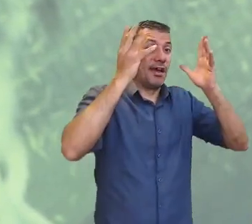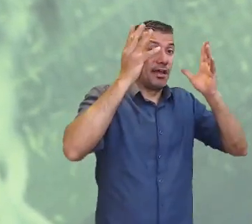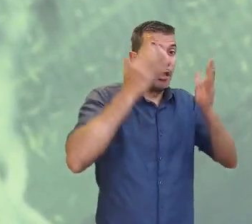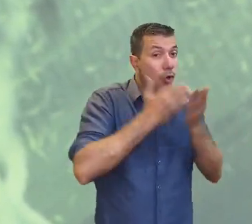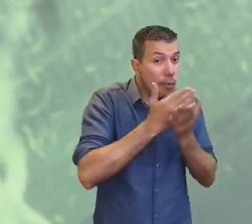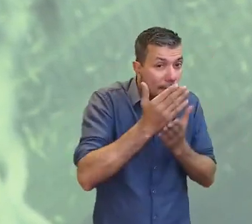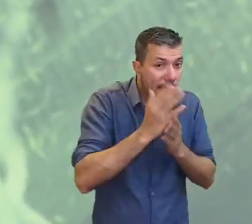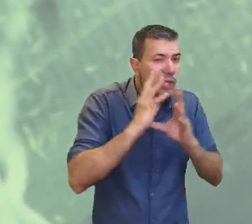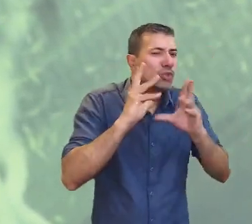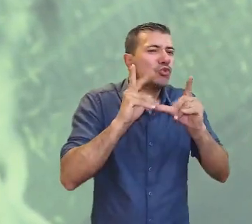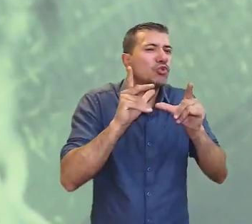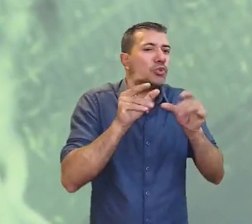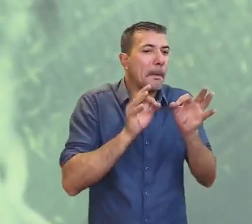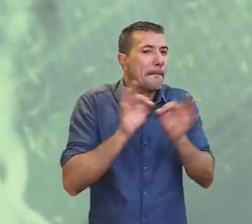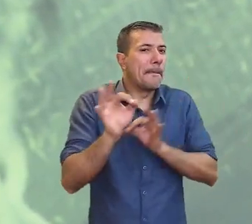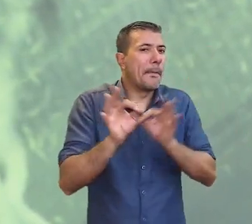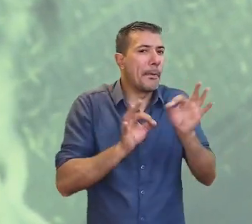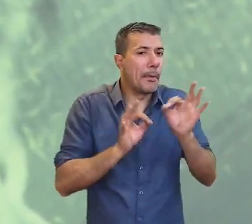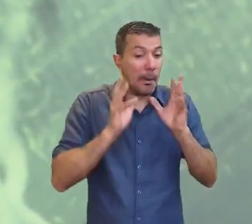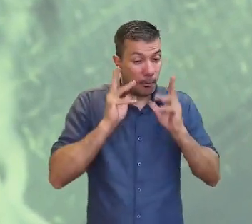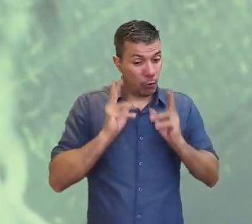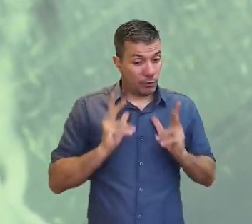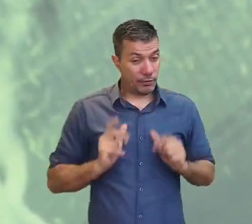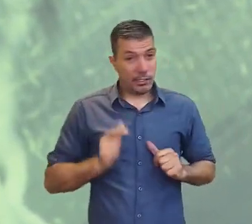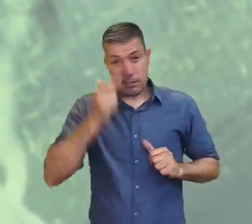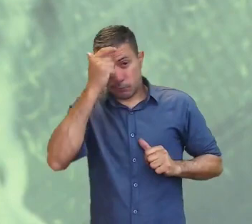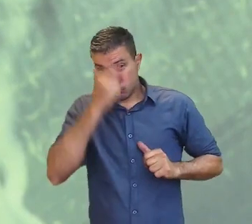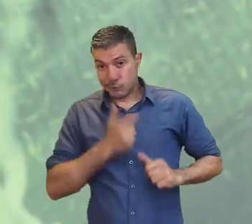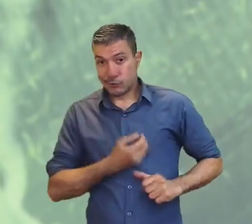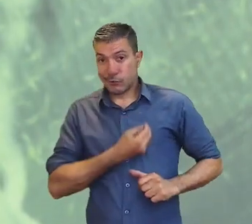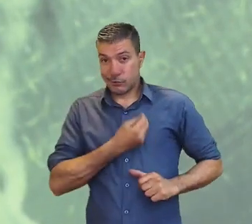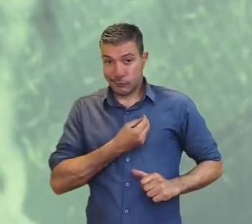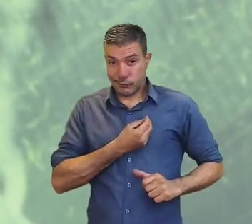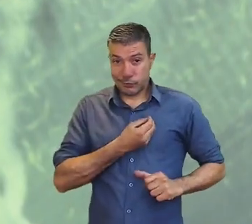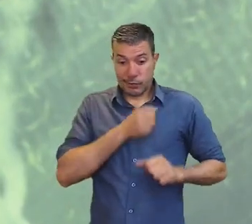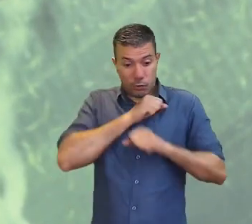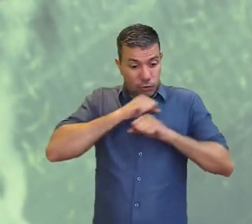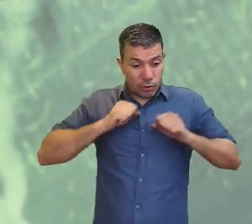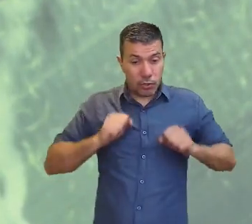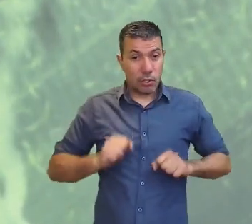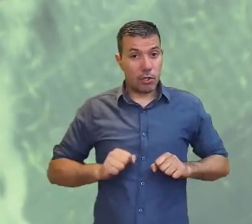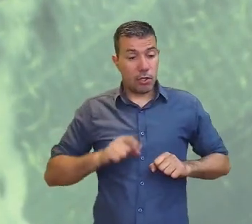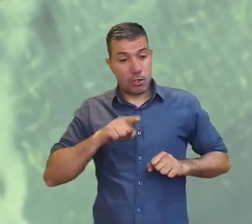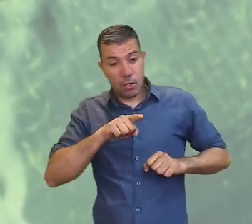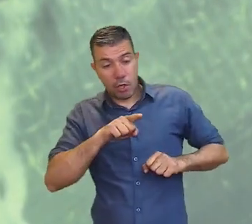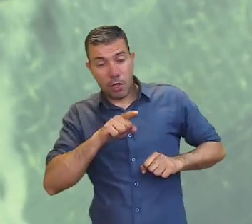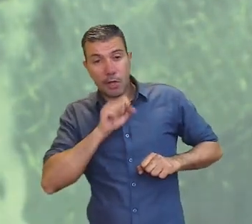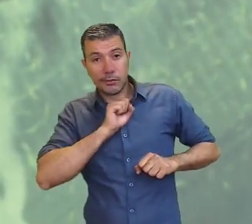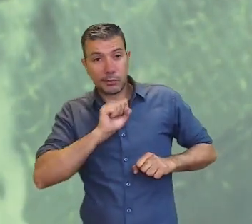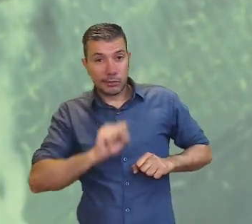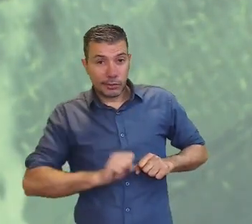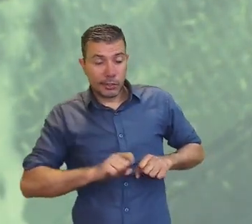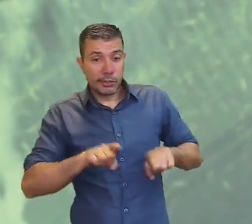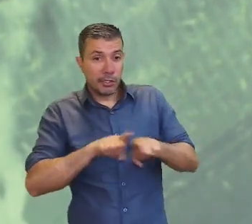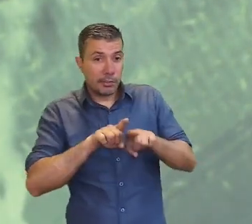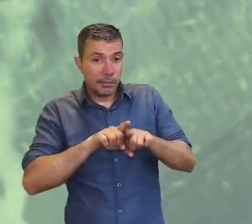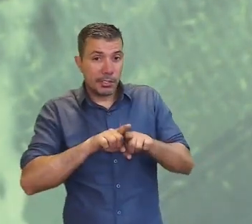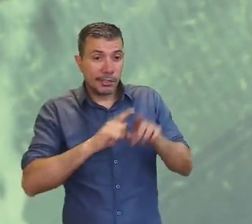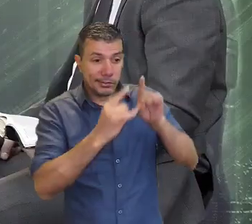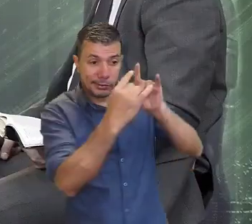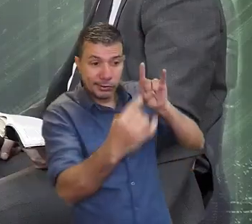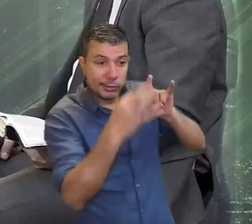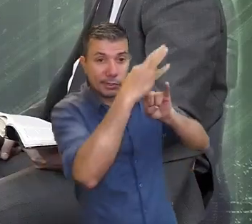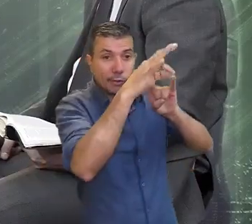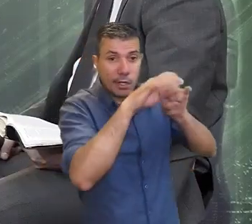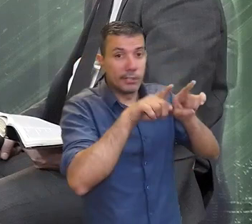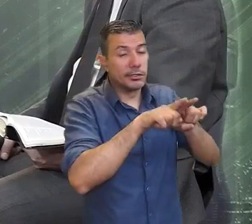tudo certinho. Ele precisava fazer purificação por ele, pelos sacerdotes e também ali pelo santuário. Olha, pastor, que